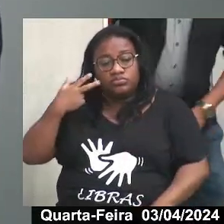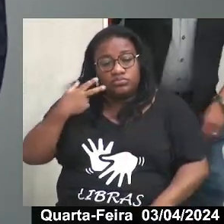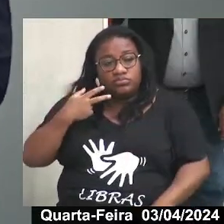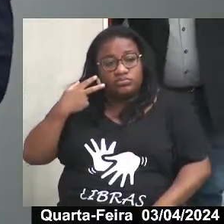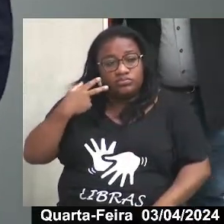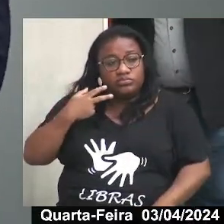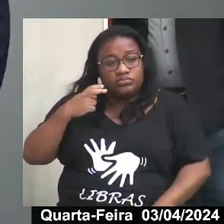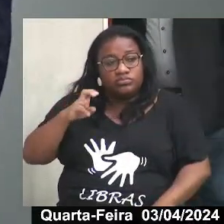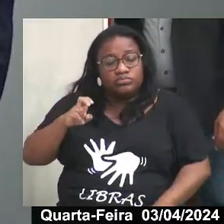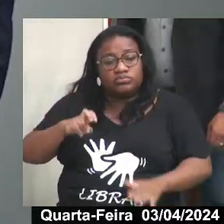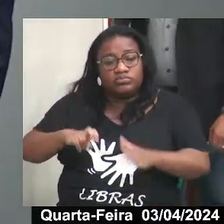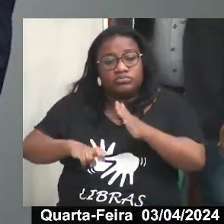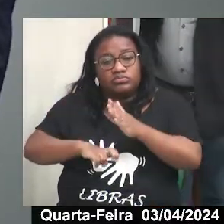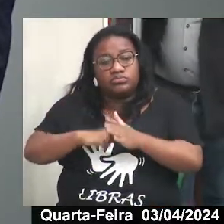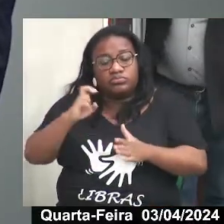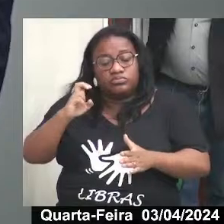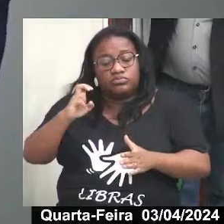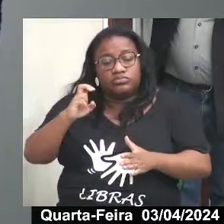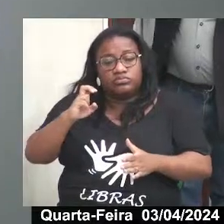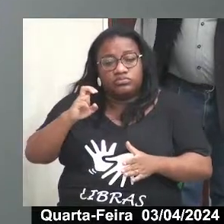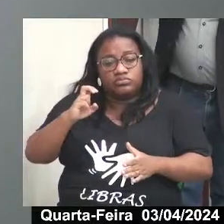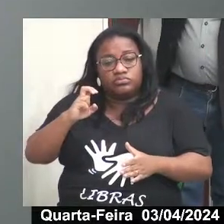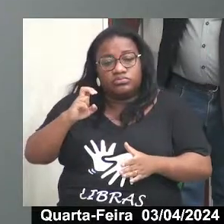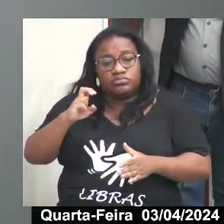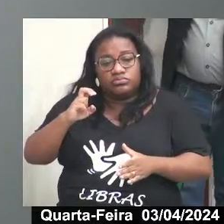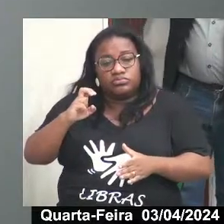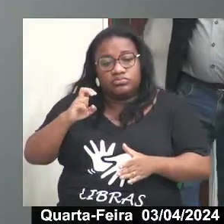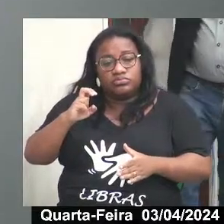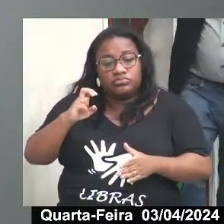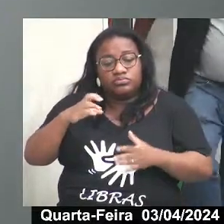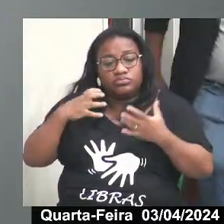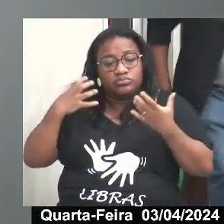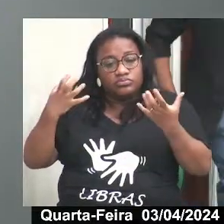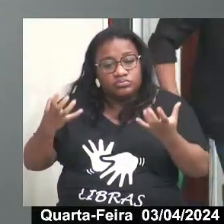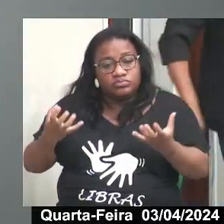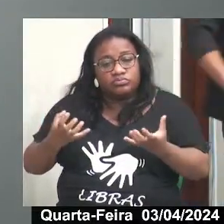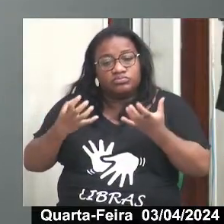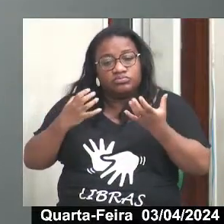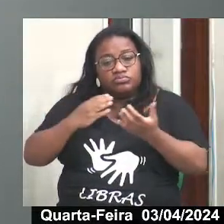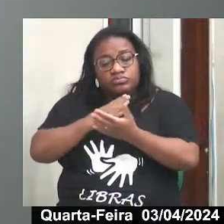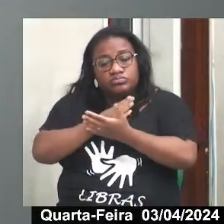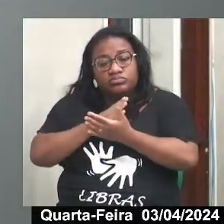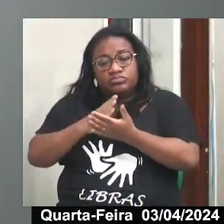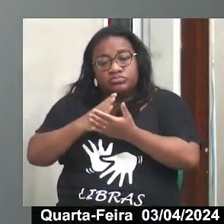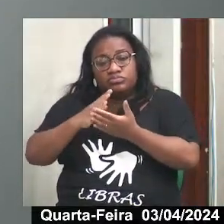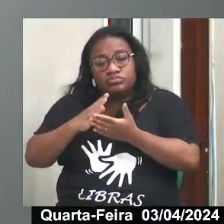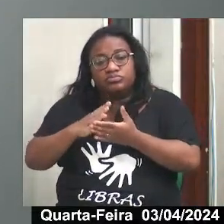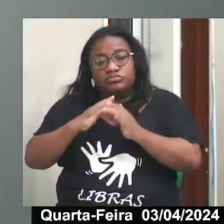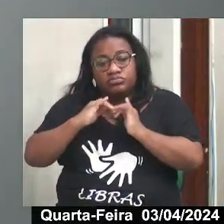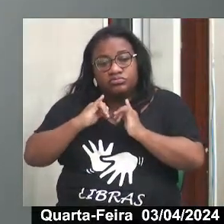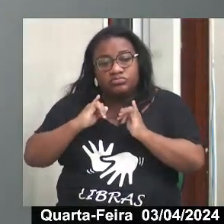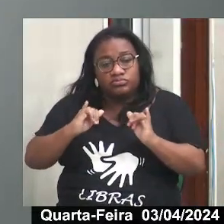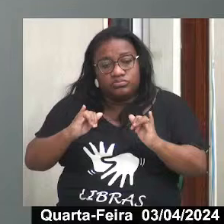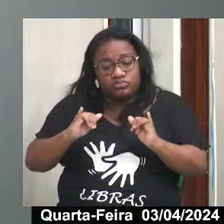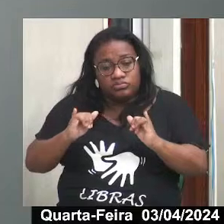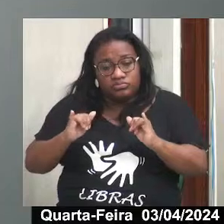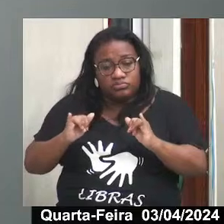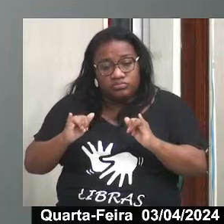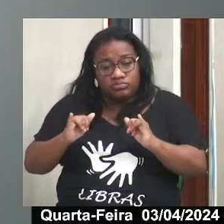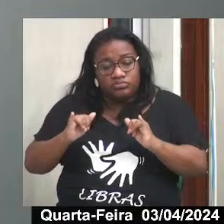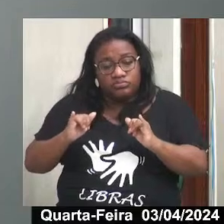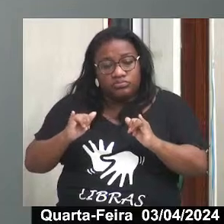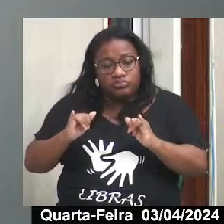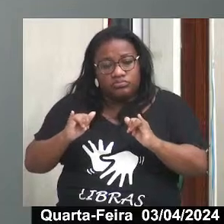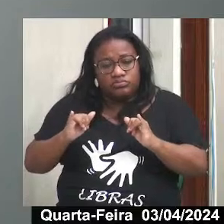senhor é um vereador que está no quinto mandato, eu respeito muito. Eu quero começar a minha fala dizendo